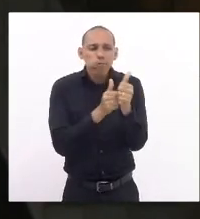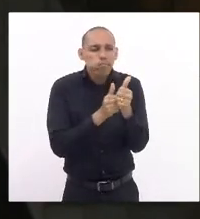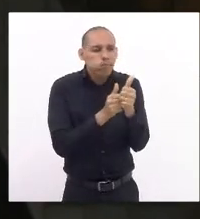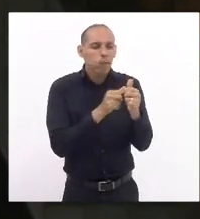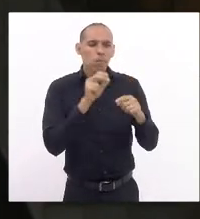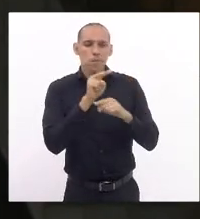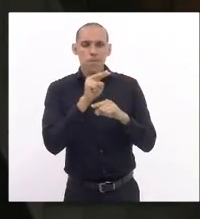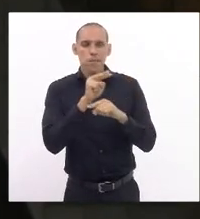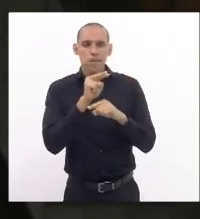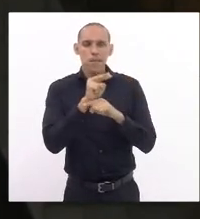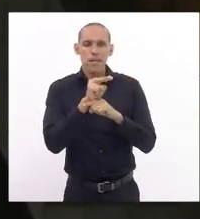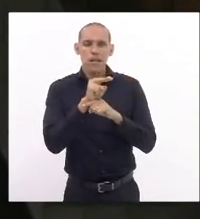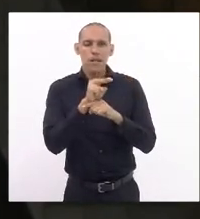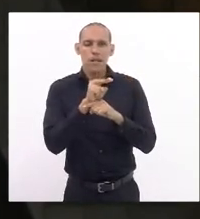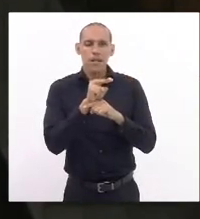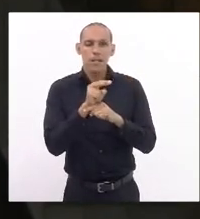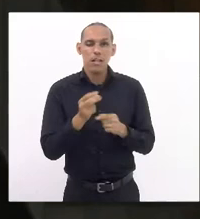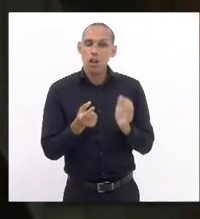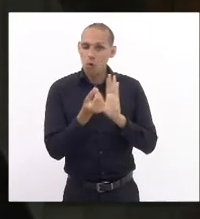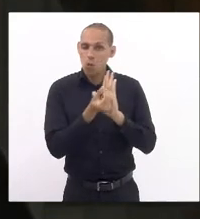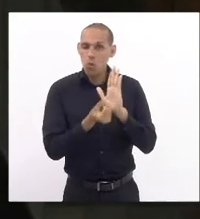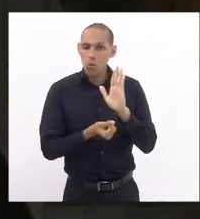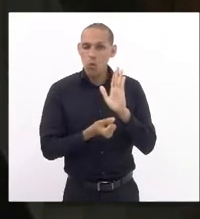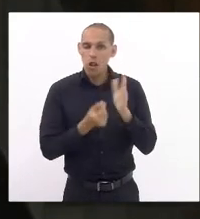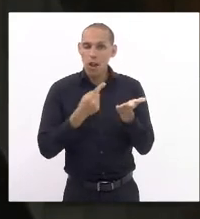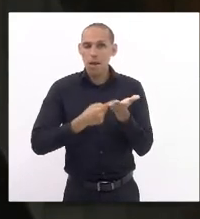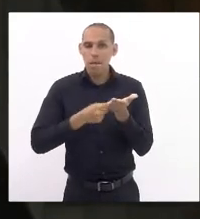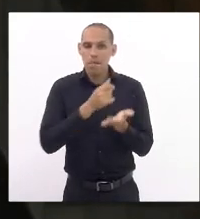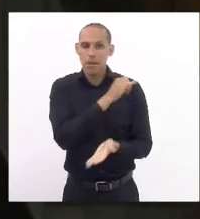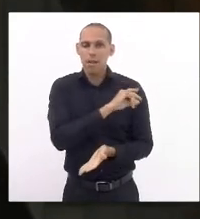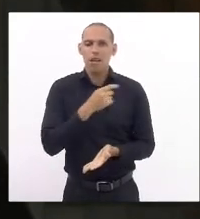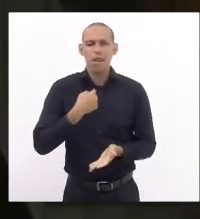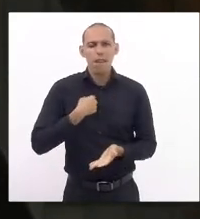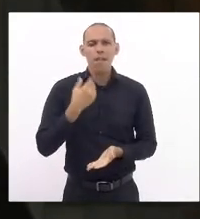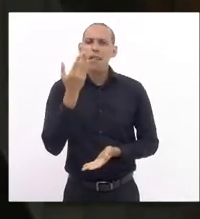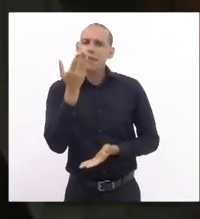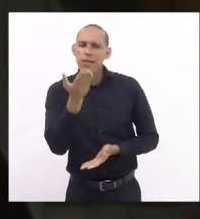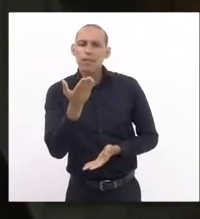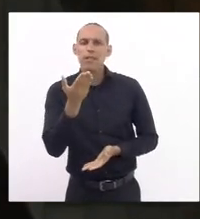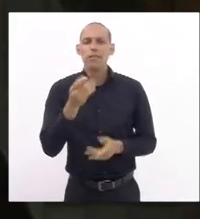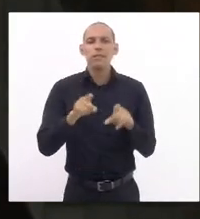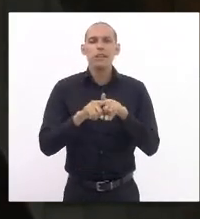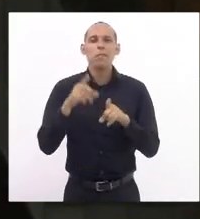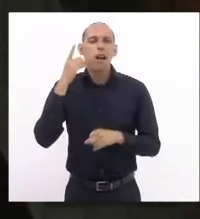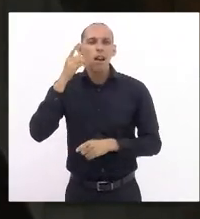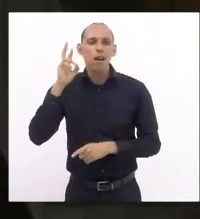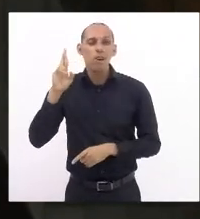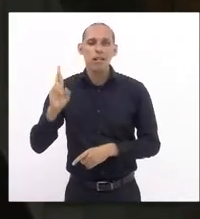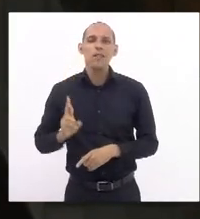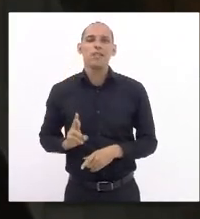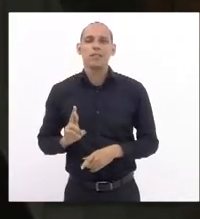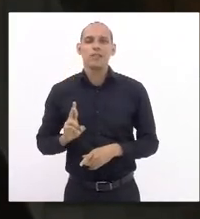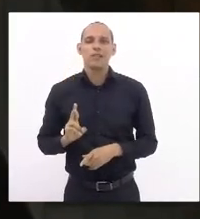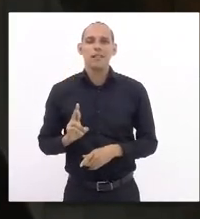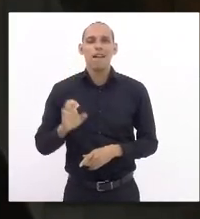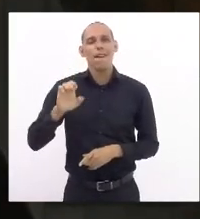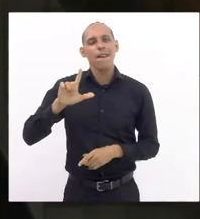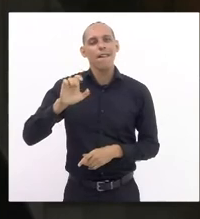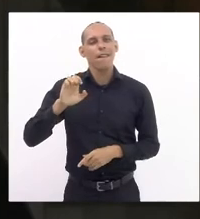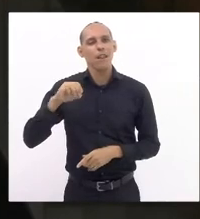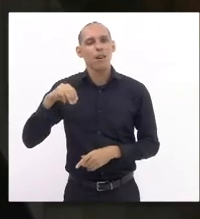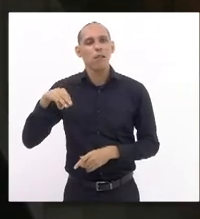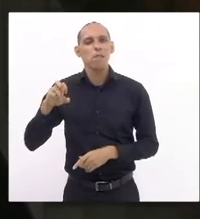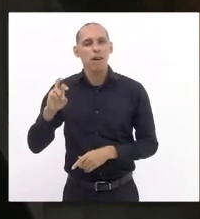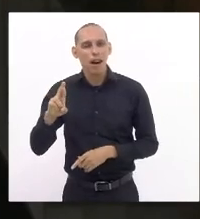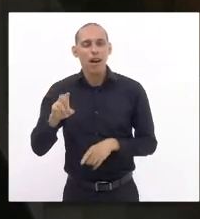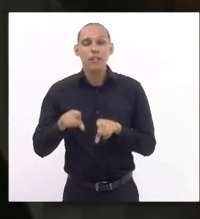a execução do orçamento do Pacto RJ, eu, Vossa Excelência, a deputada Renata, deputada Eliomar, sob a presença